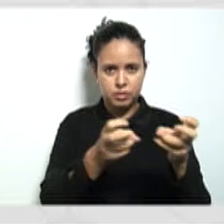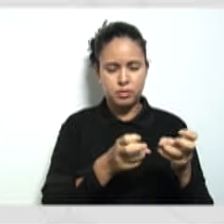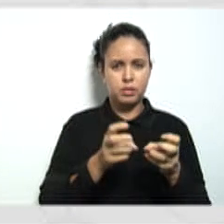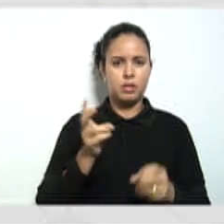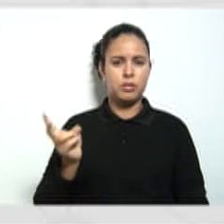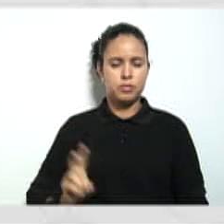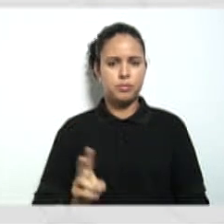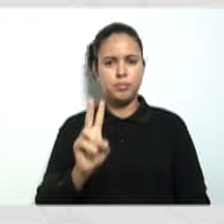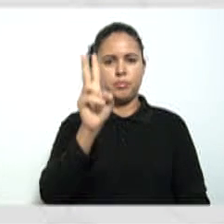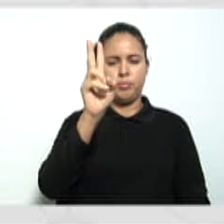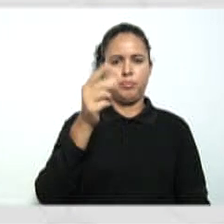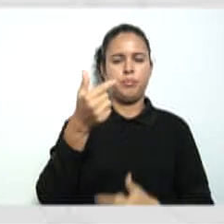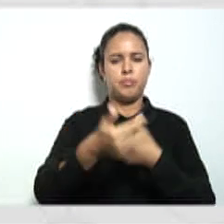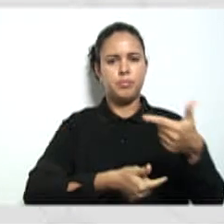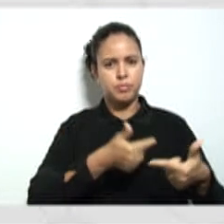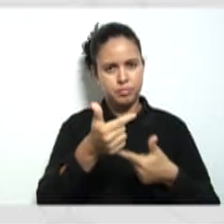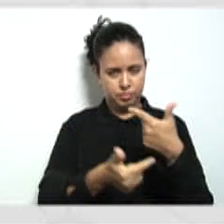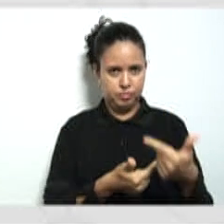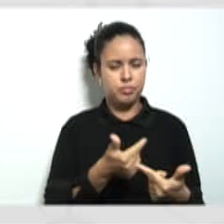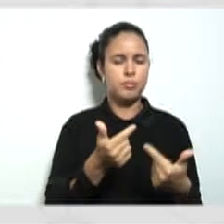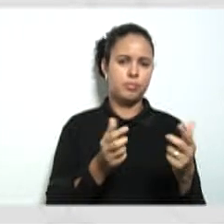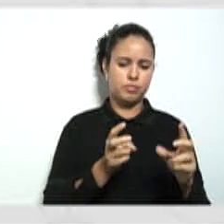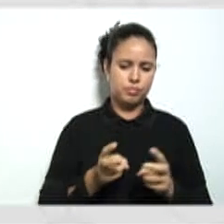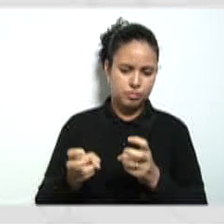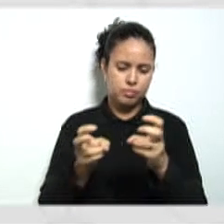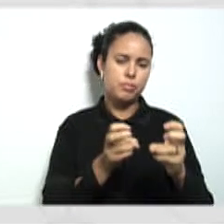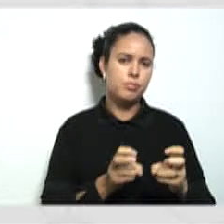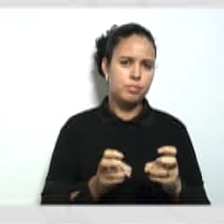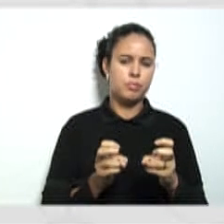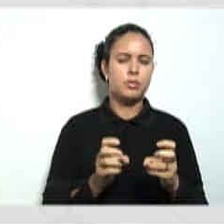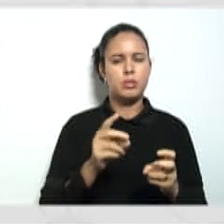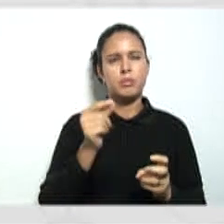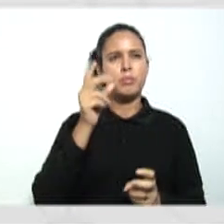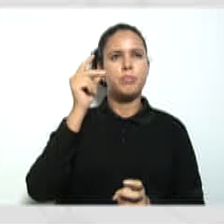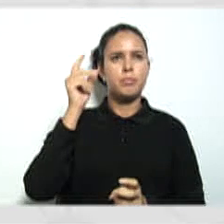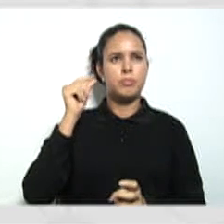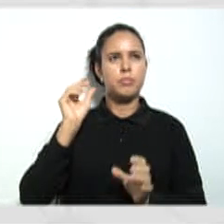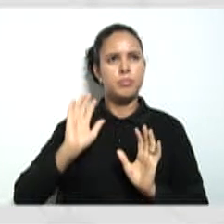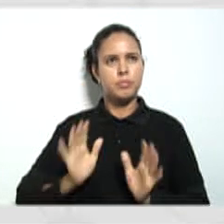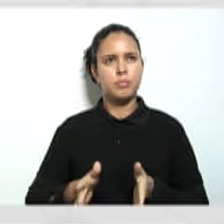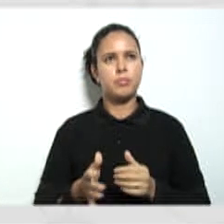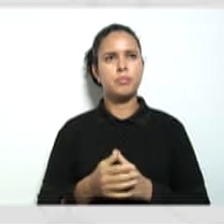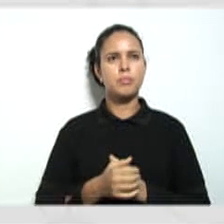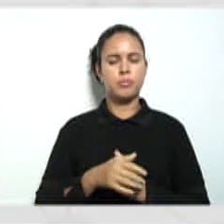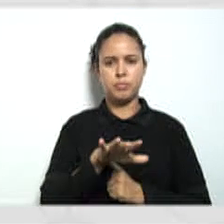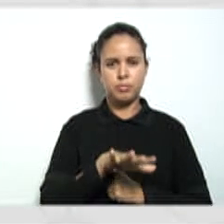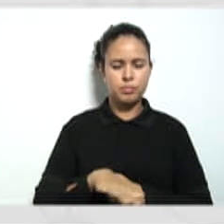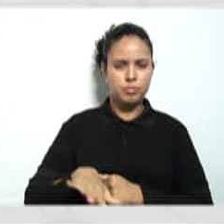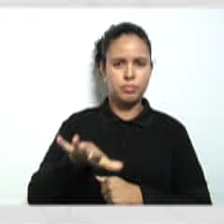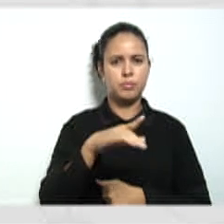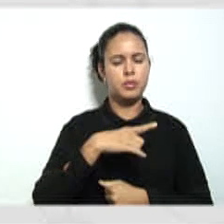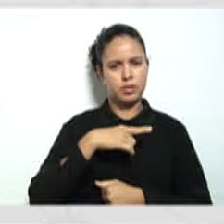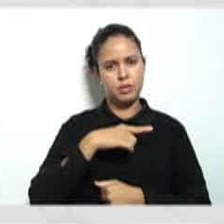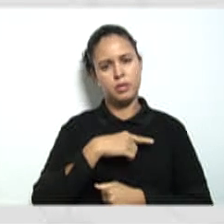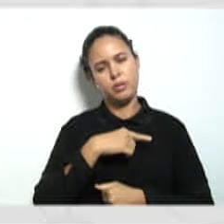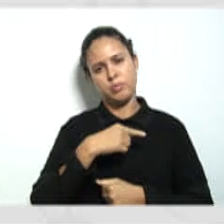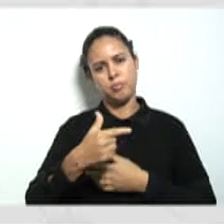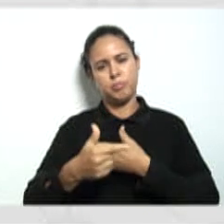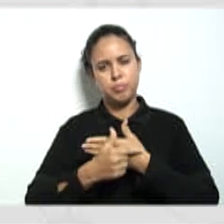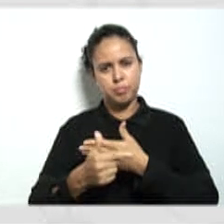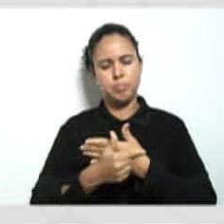valorização do trabalho do garimpeiro, o que há tempos é bastante explorado. Nesse ramo, as cooperativas têm o papel de